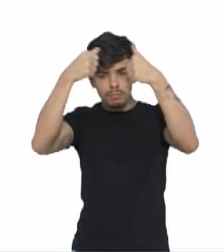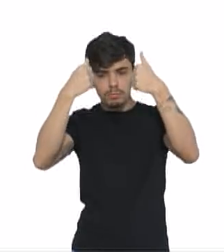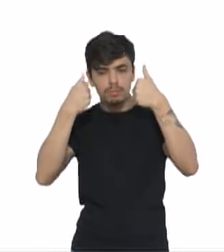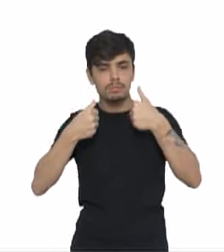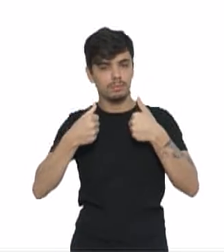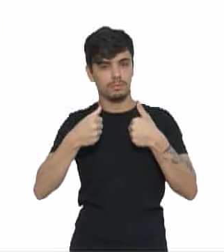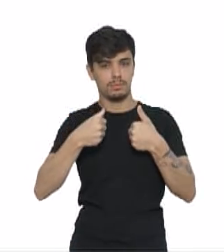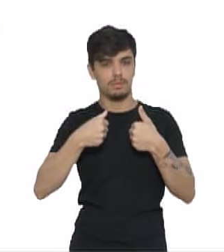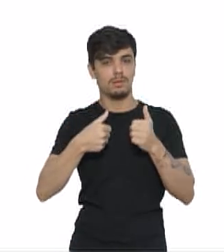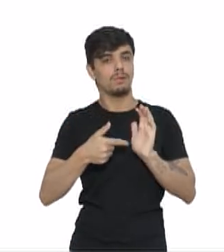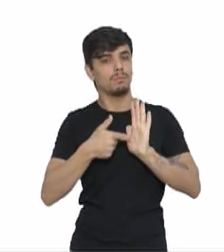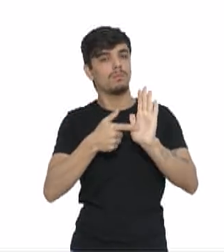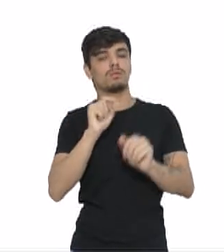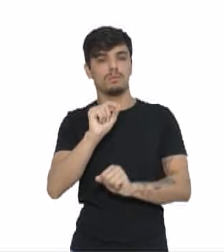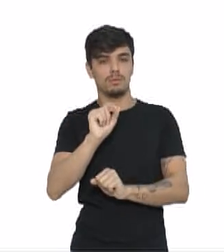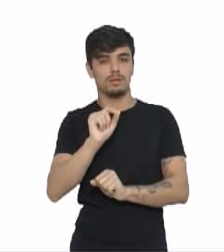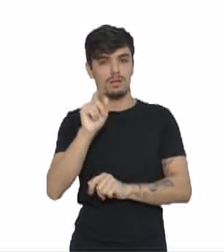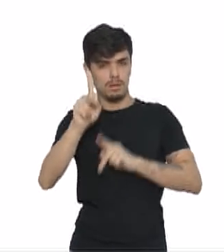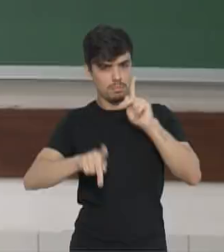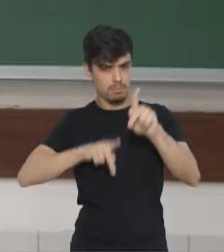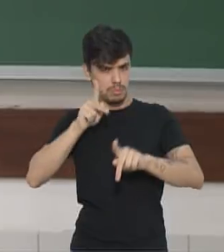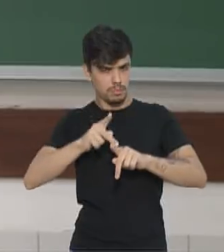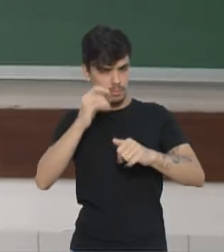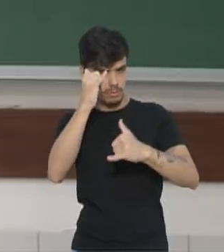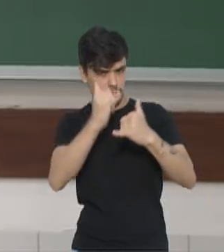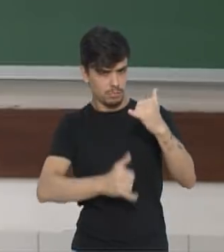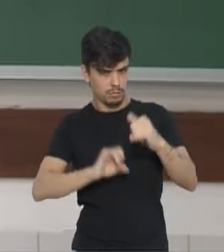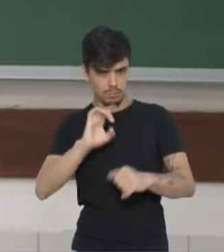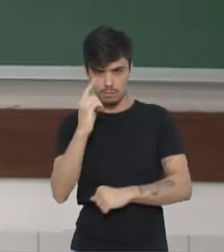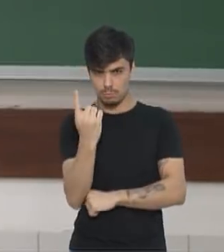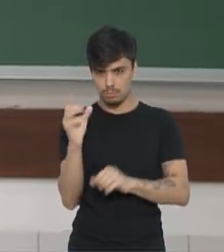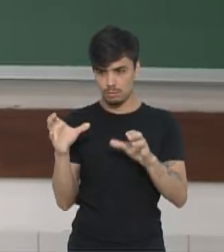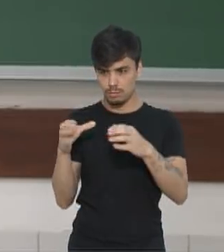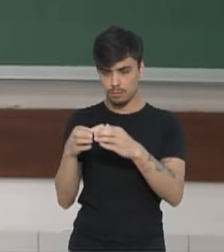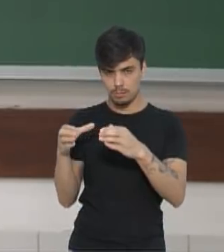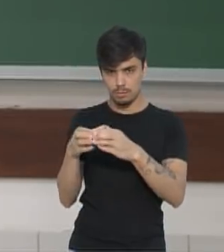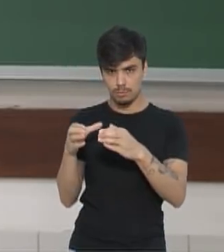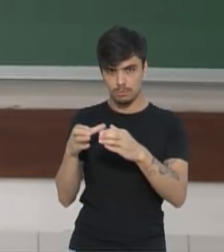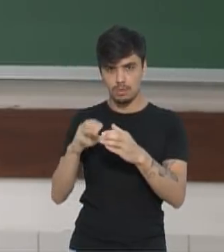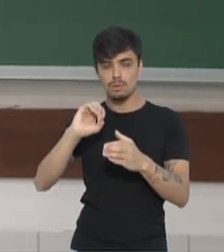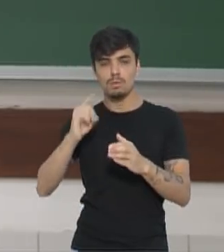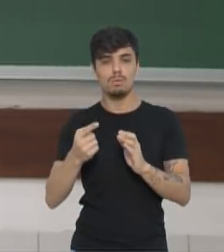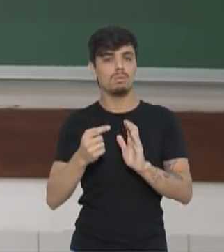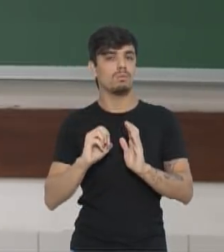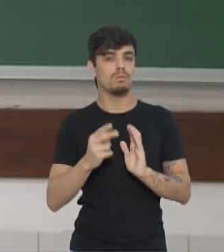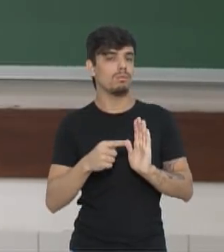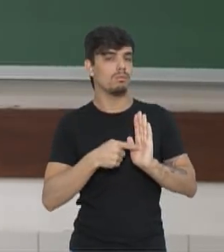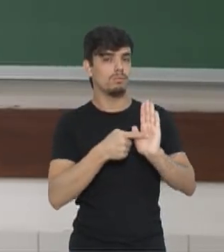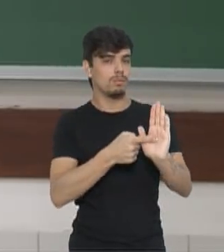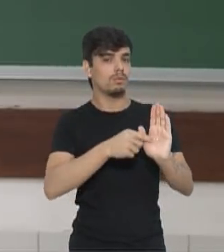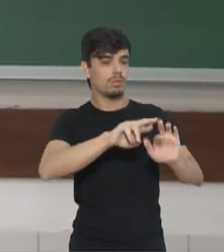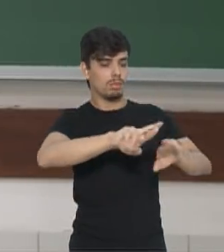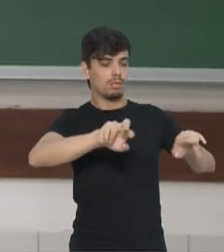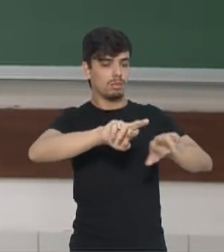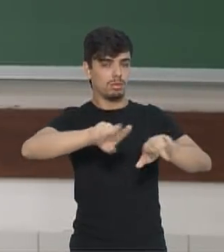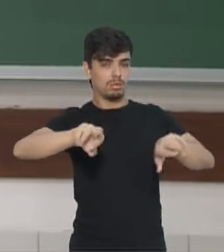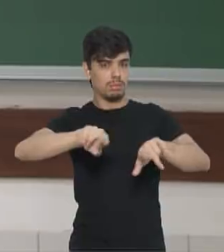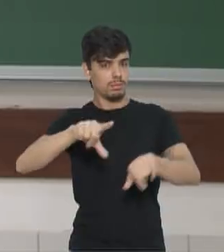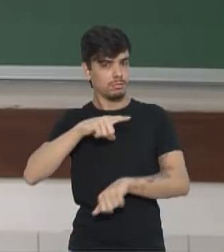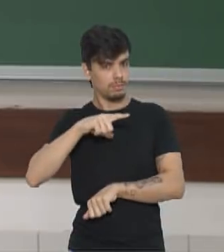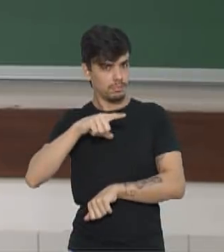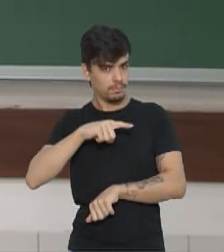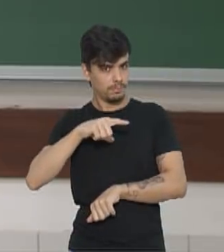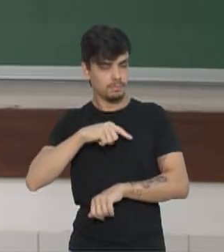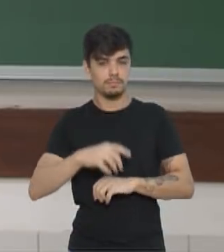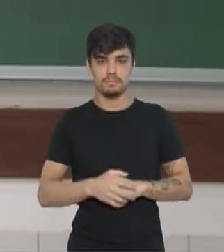que eles são um povo igual? Eles são um único povo? Ou eles apresentam para a gente diferenciação?